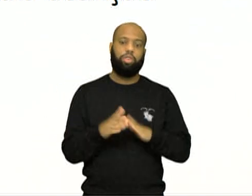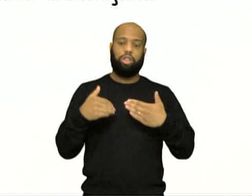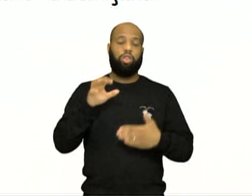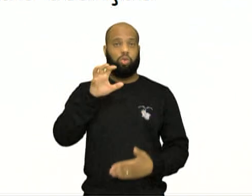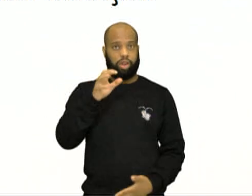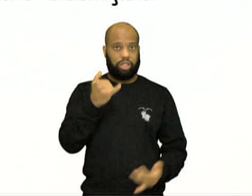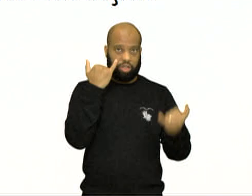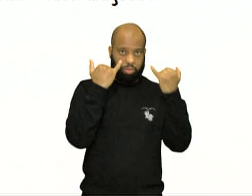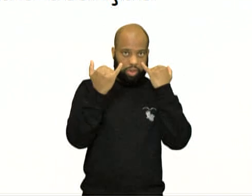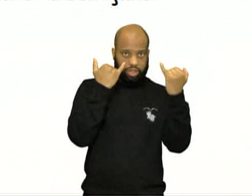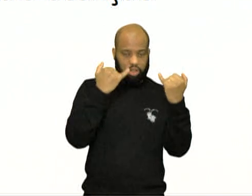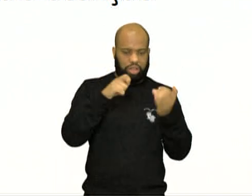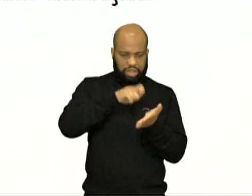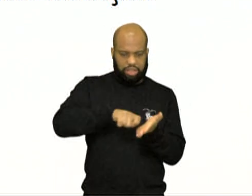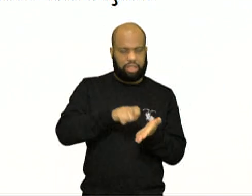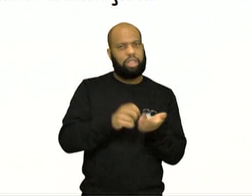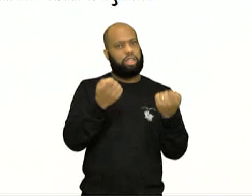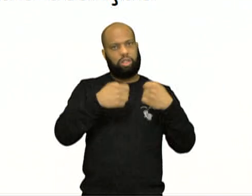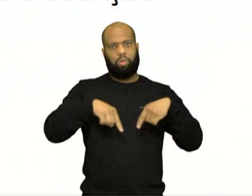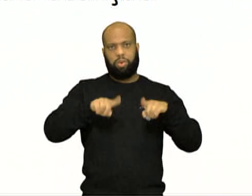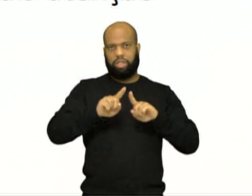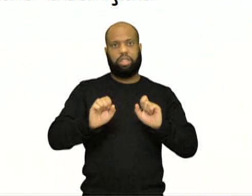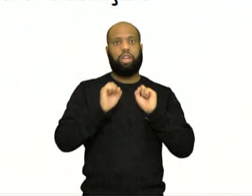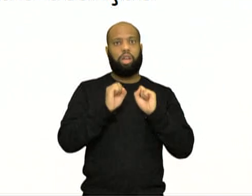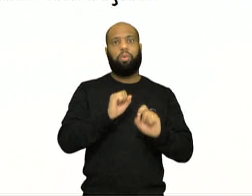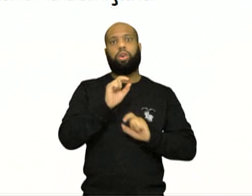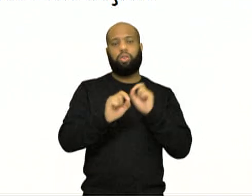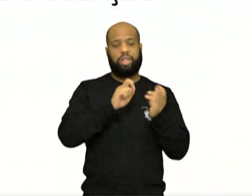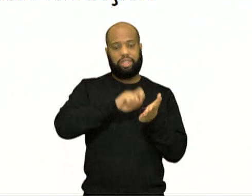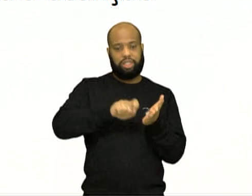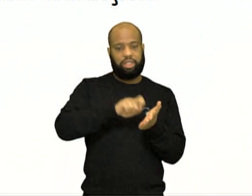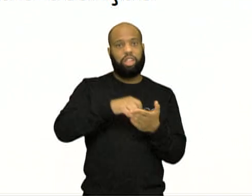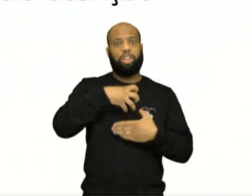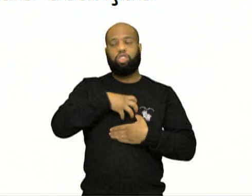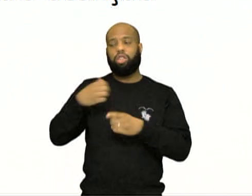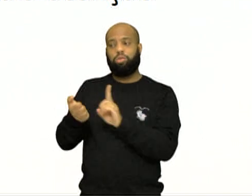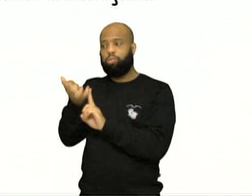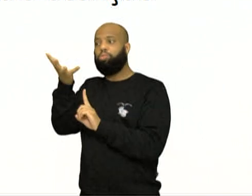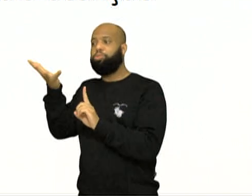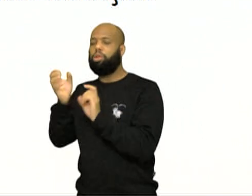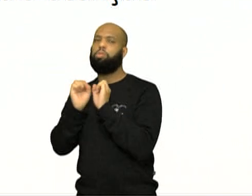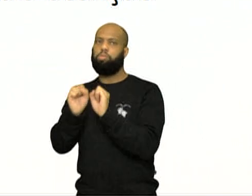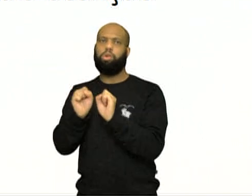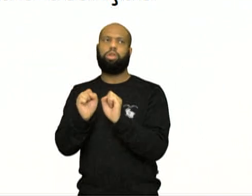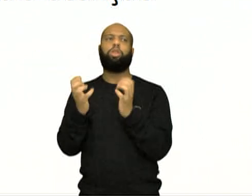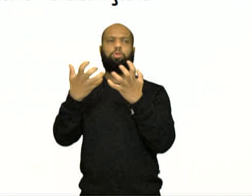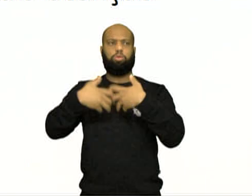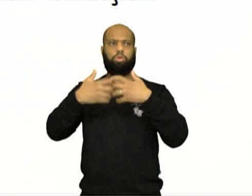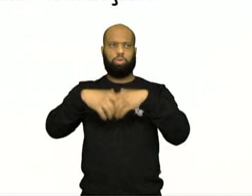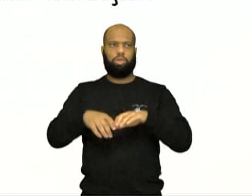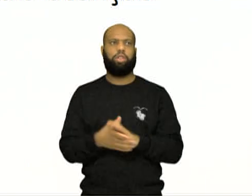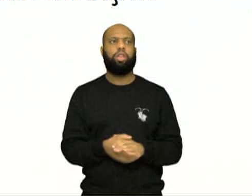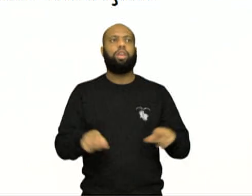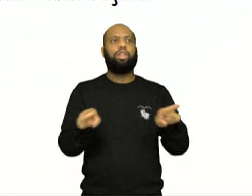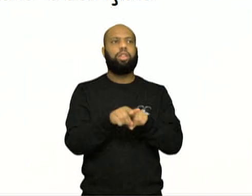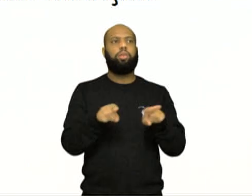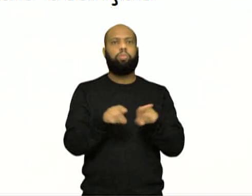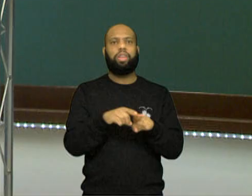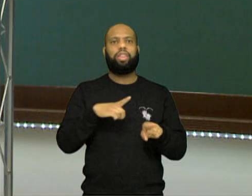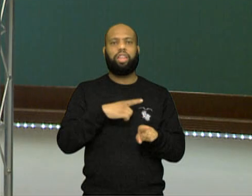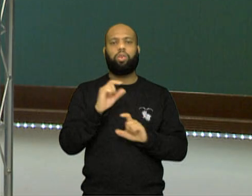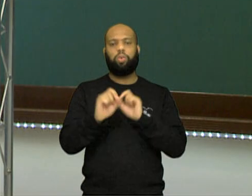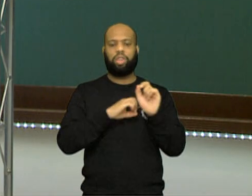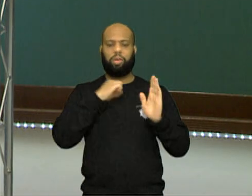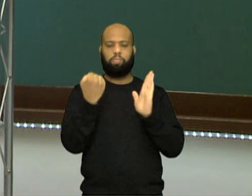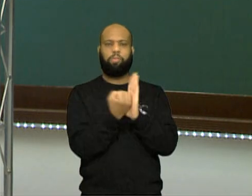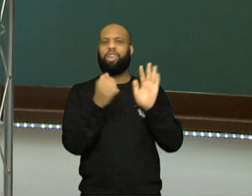informação, muitas vezes, não precisa ser escrita. Pode ser informação não verbal mesmo ali, hein? Também funciona legalzinho. E nós temos o